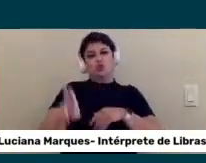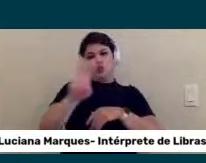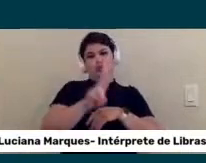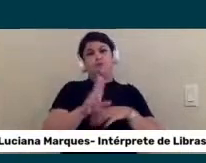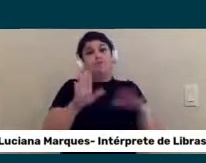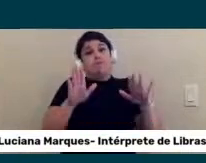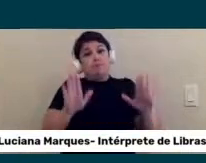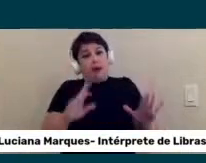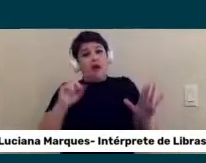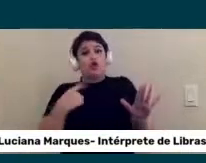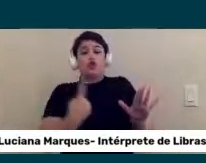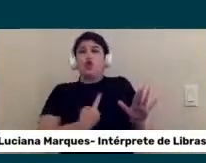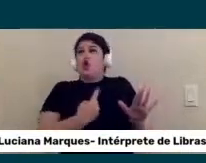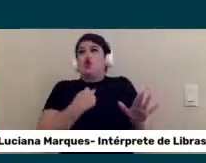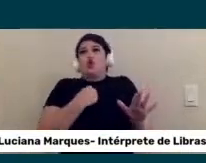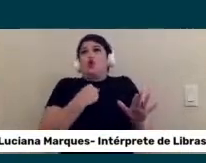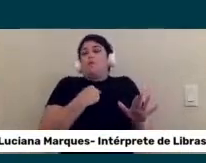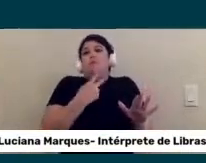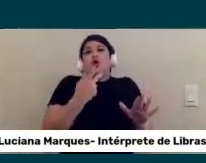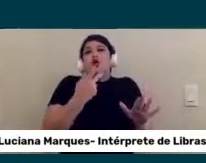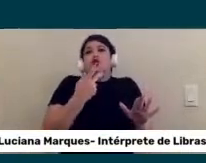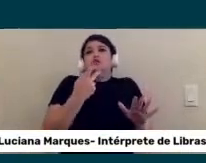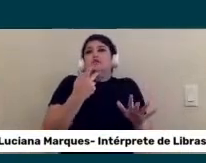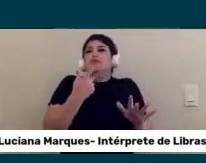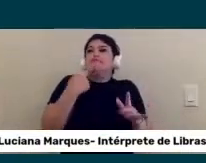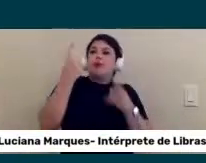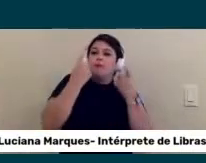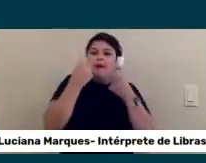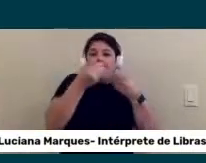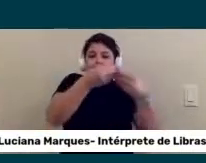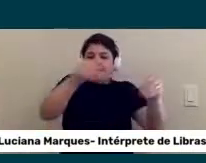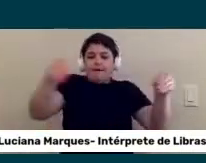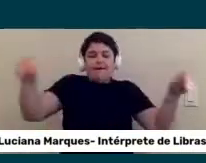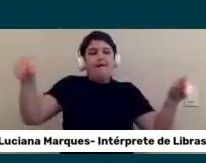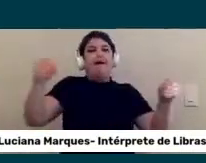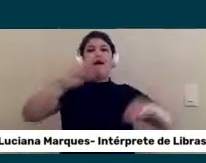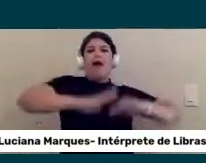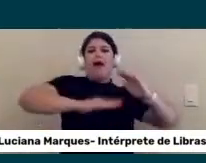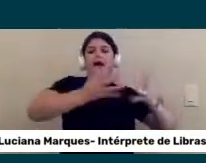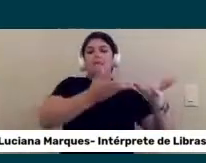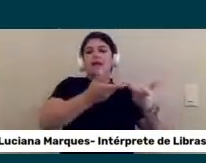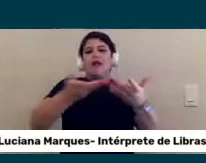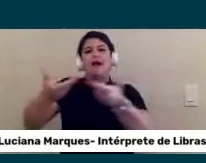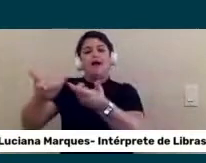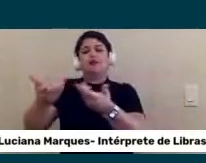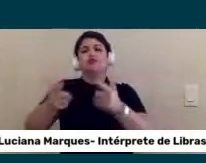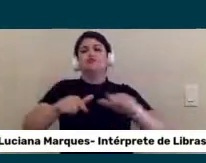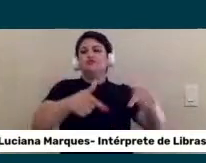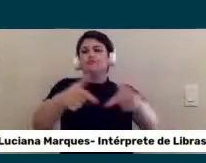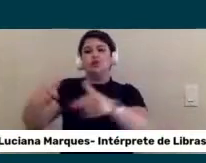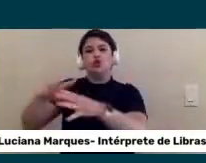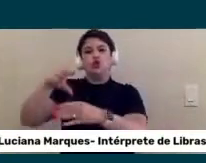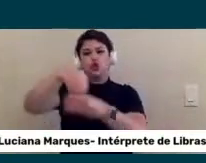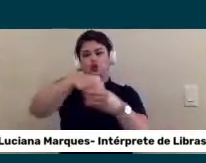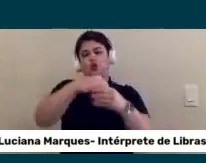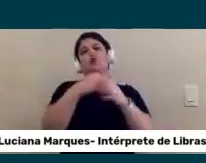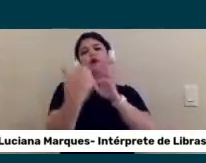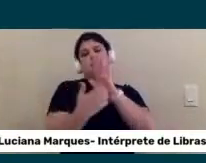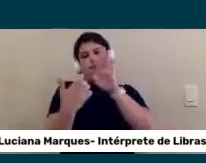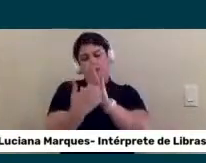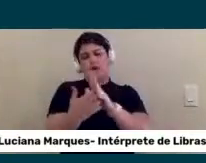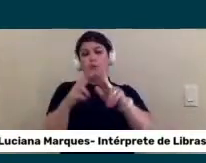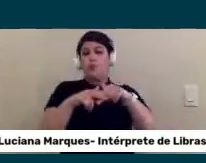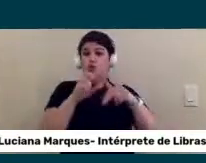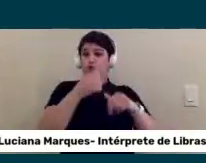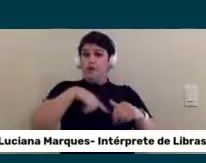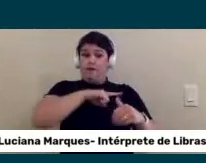gente não se importe em distribuir essas habilidades de dados em toda a organização. Exatamente. Quando a gente fala